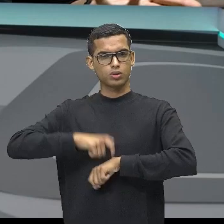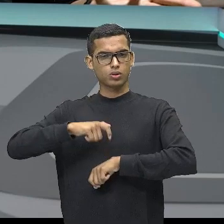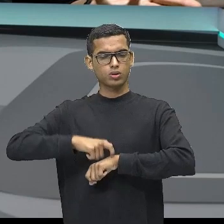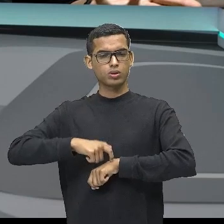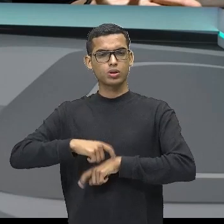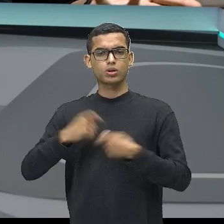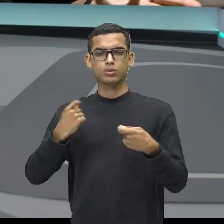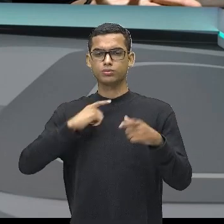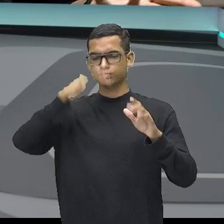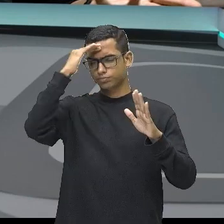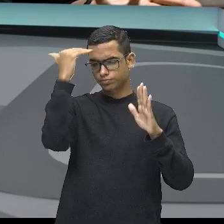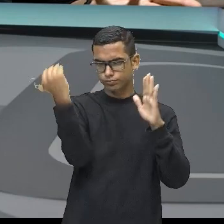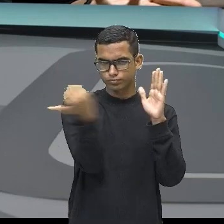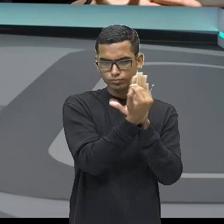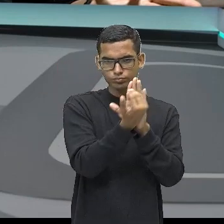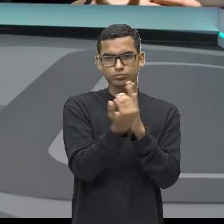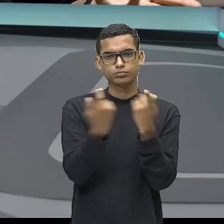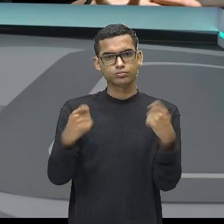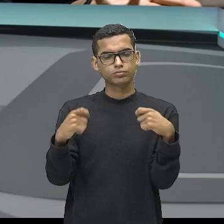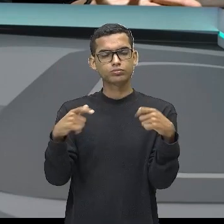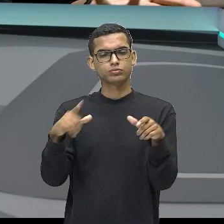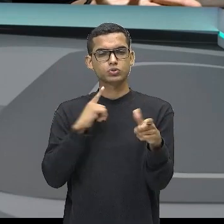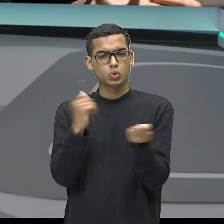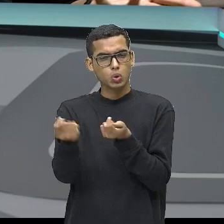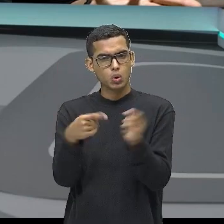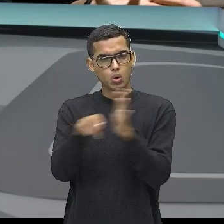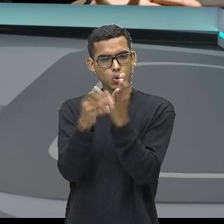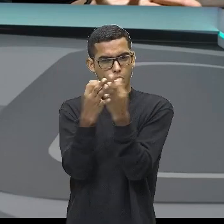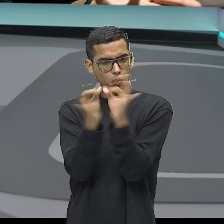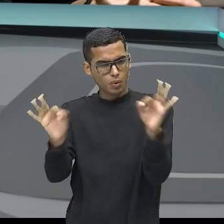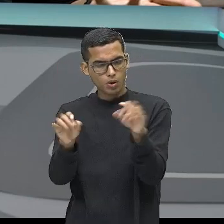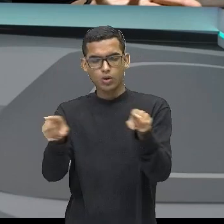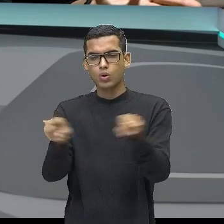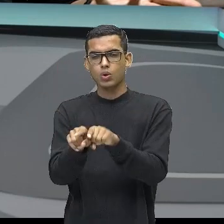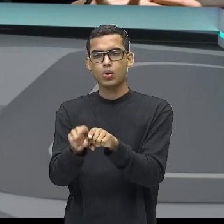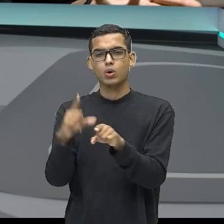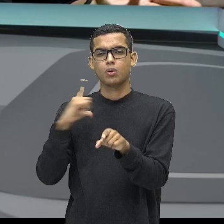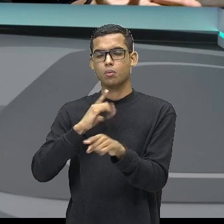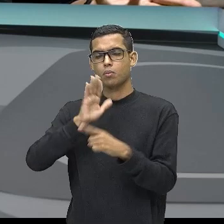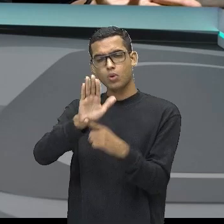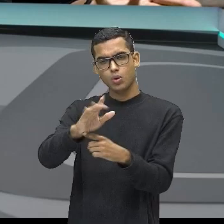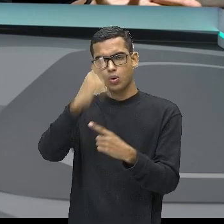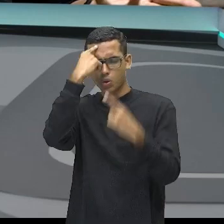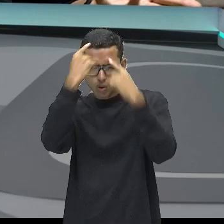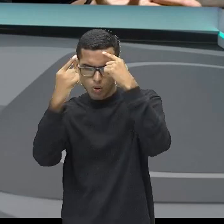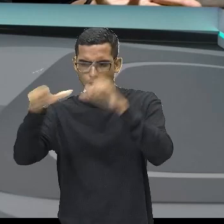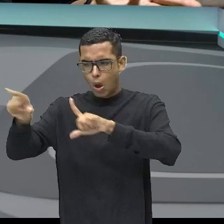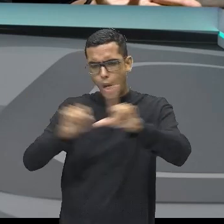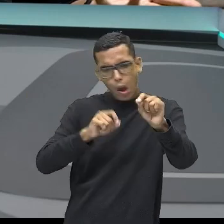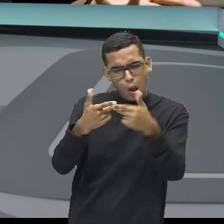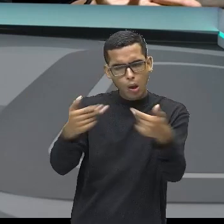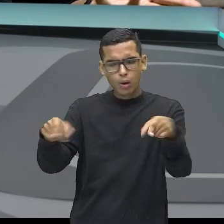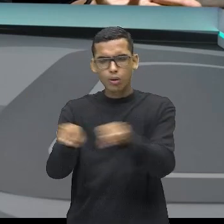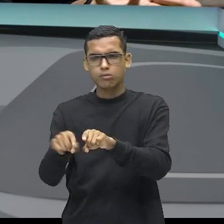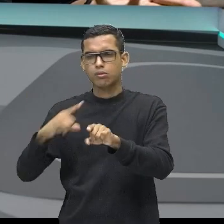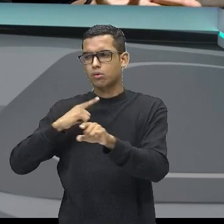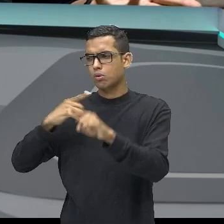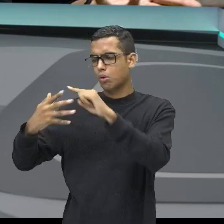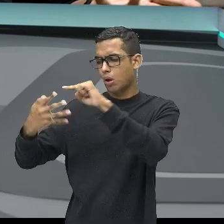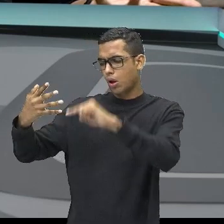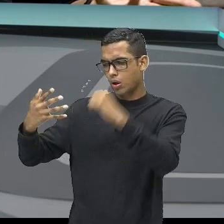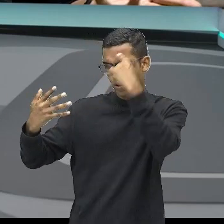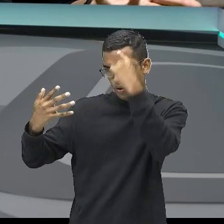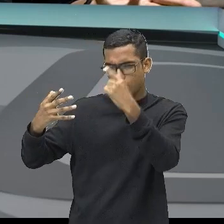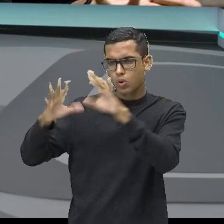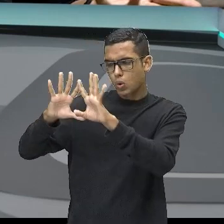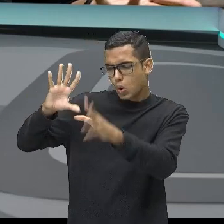que ter um poder de síntese e tem que saber expor as suas ideias e selecionar essas ideias que serão expostas